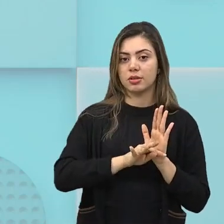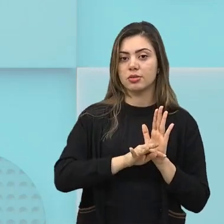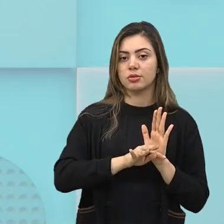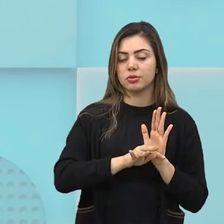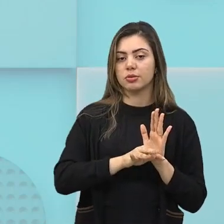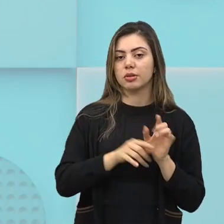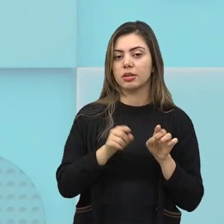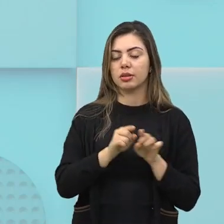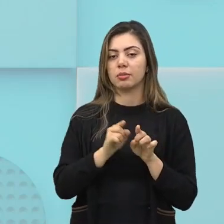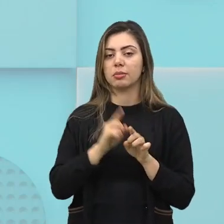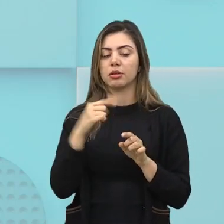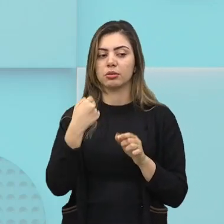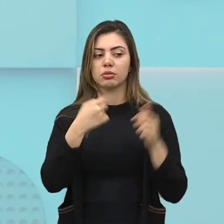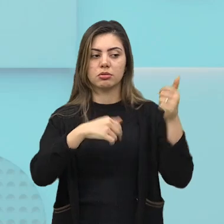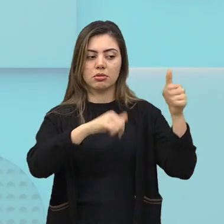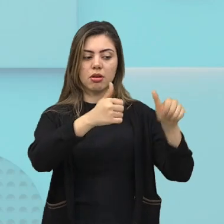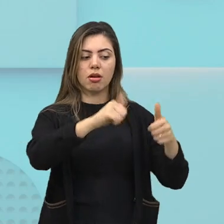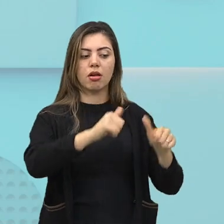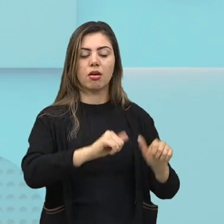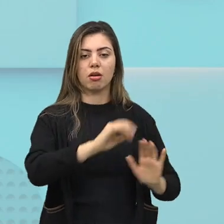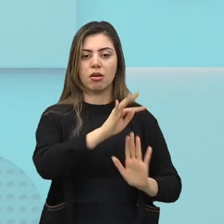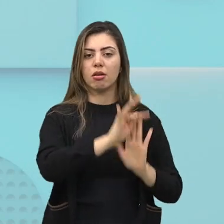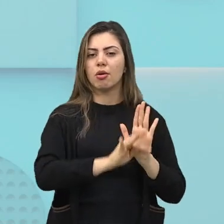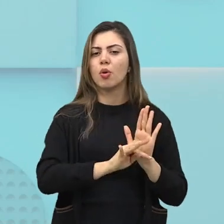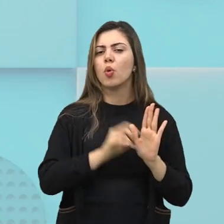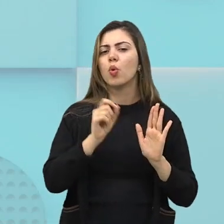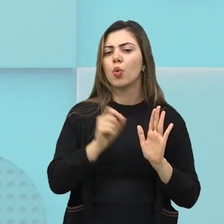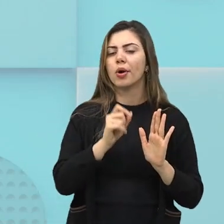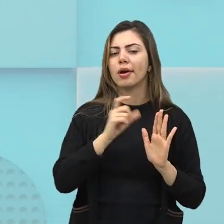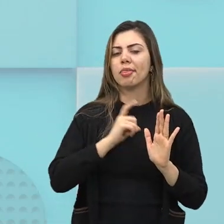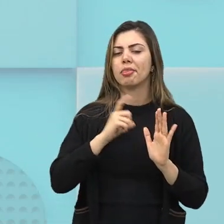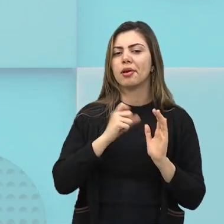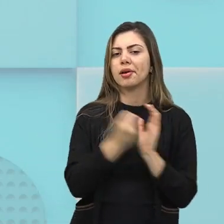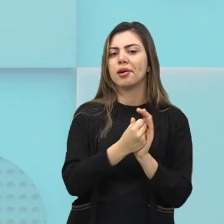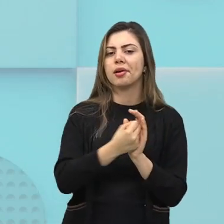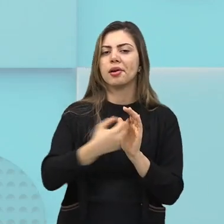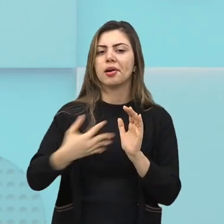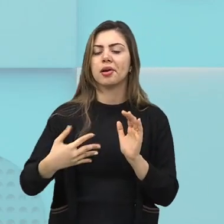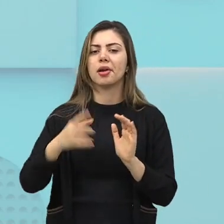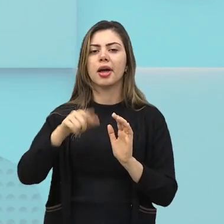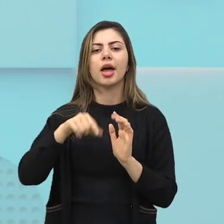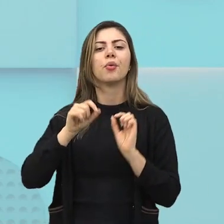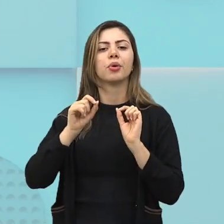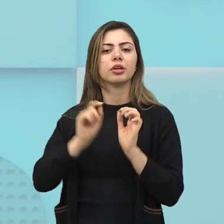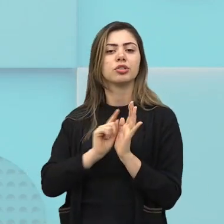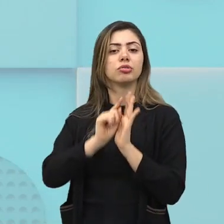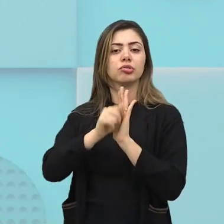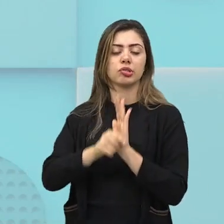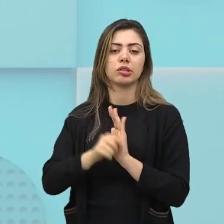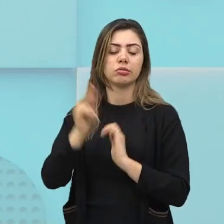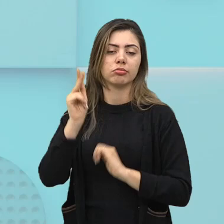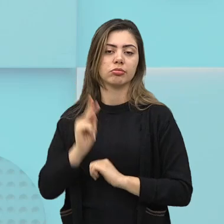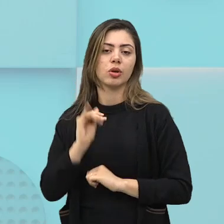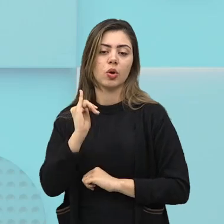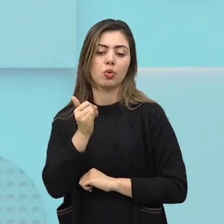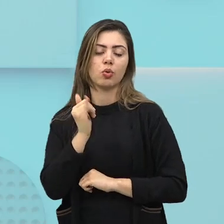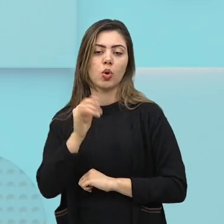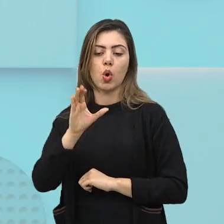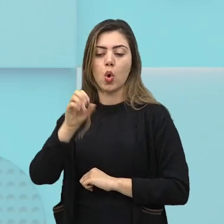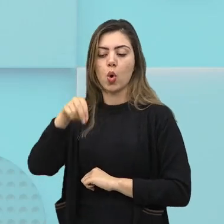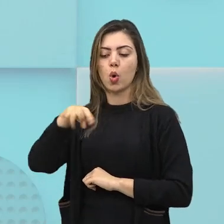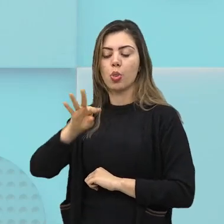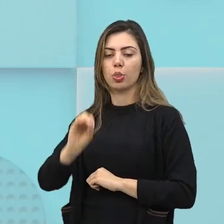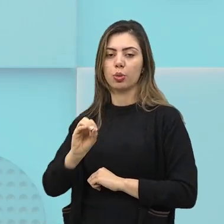essa releitura que nós vimos, classifica-se como gênero conto, né, por ter uma